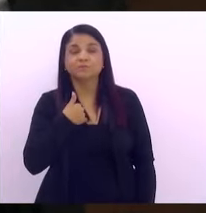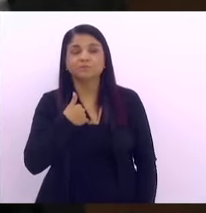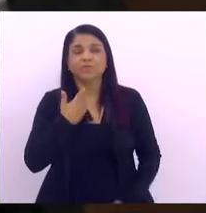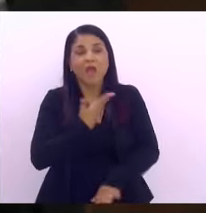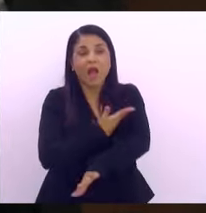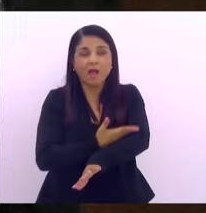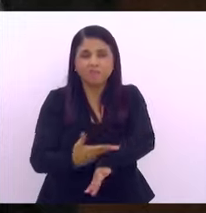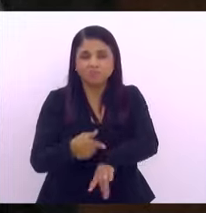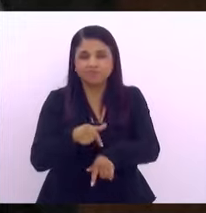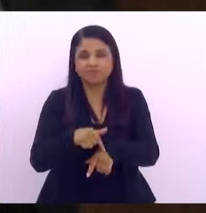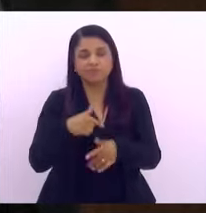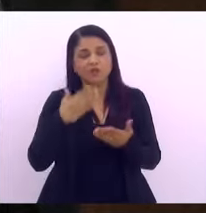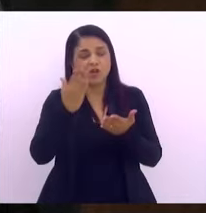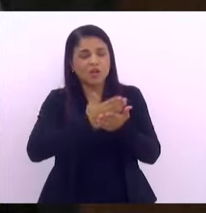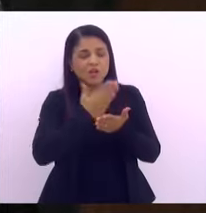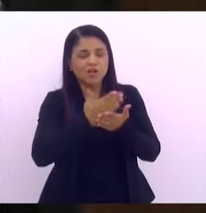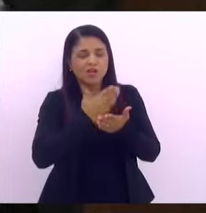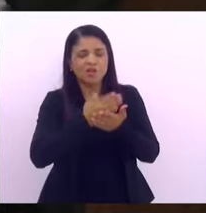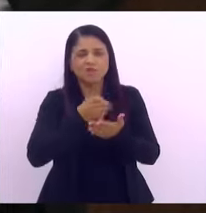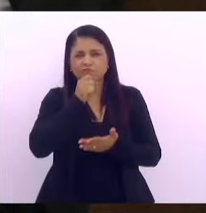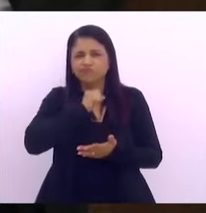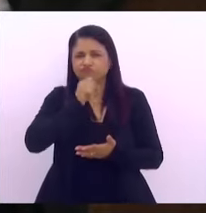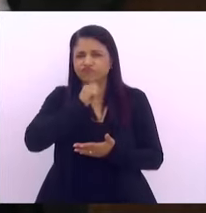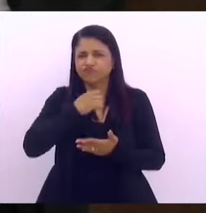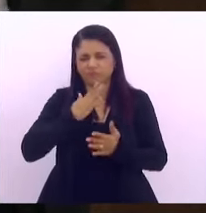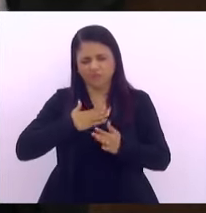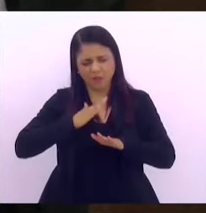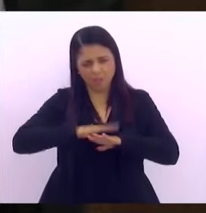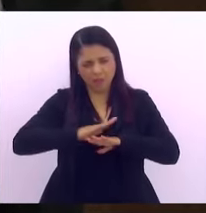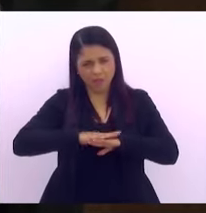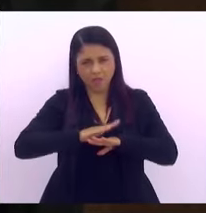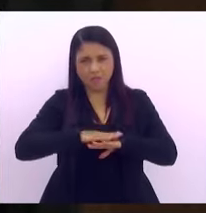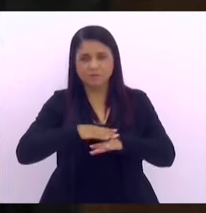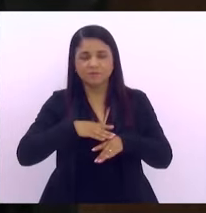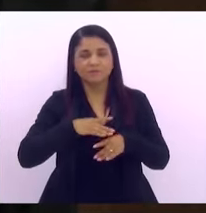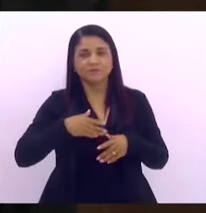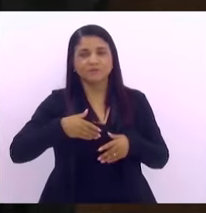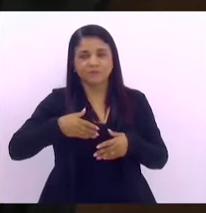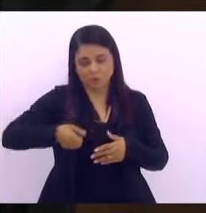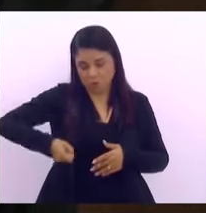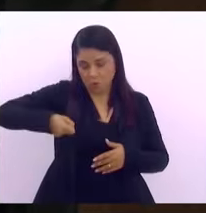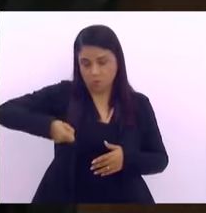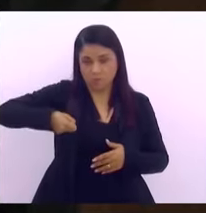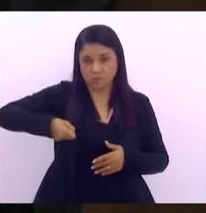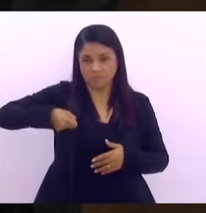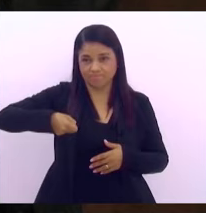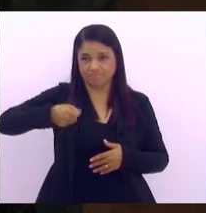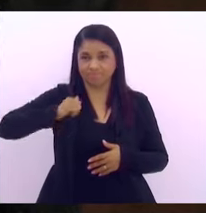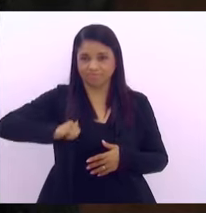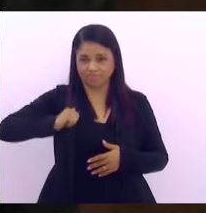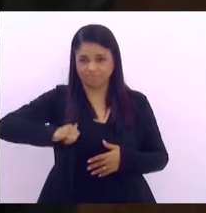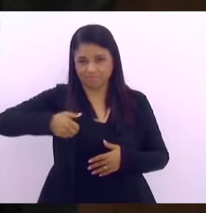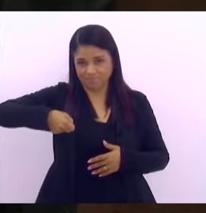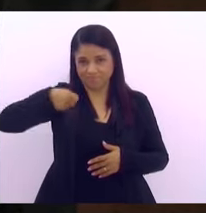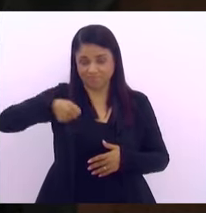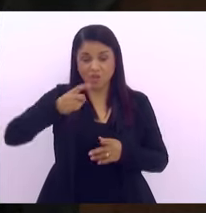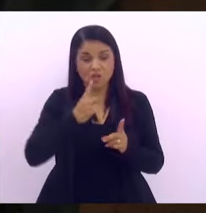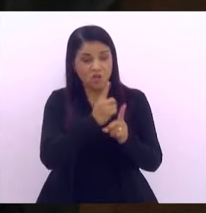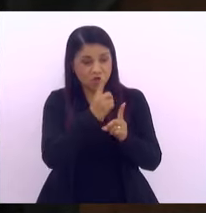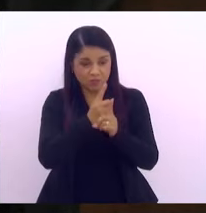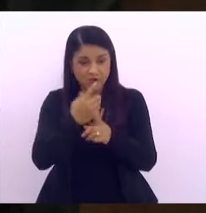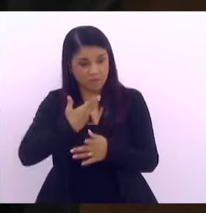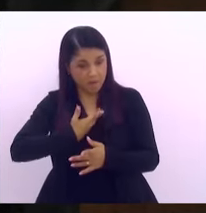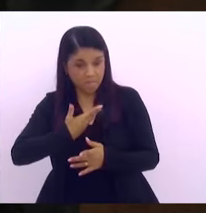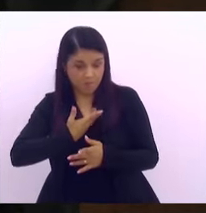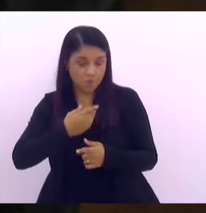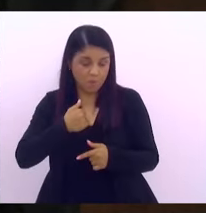hábito: ele pegava os livros antigos dele mesmo, que ele já tinha lido, botava numa bolsa, encontrava amigos, ou amigos meus